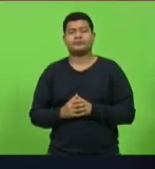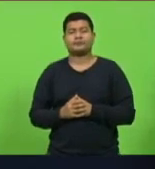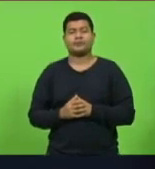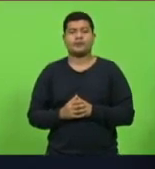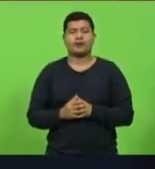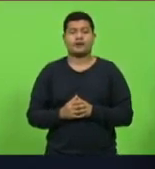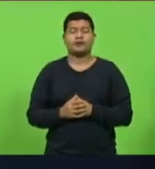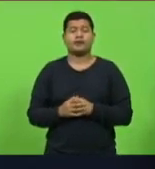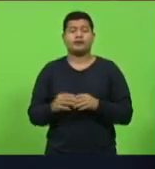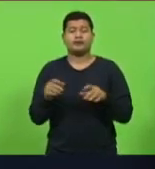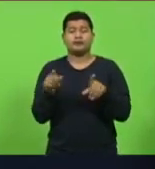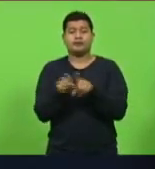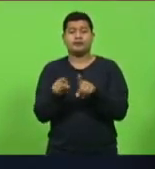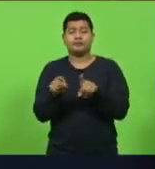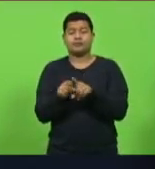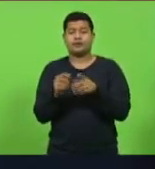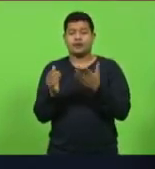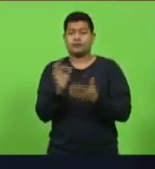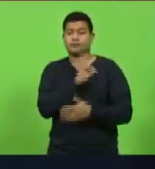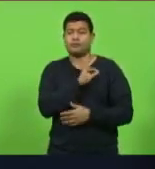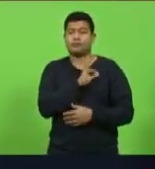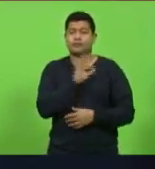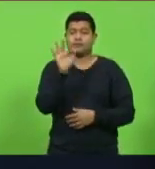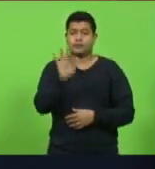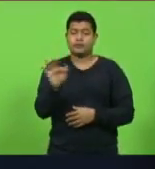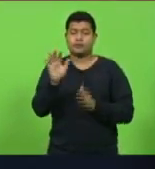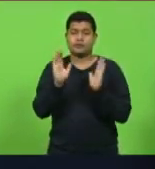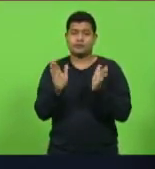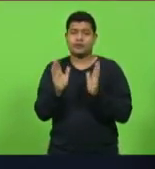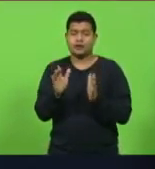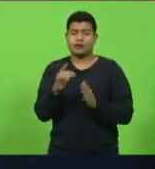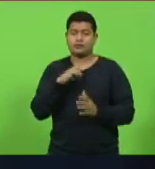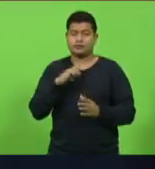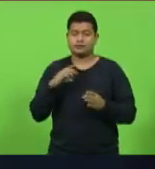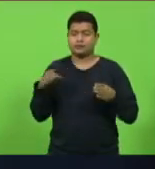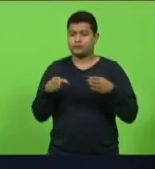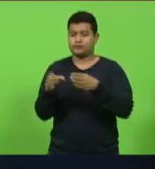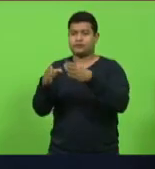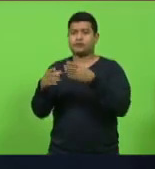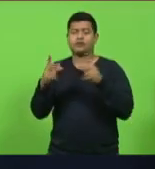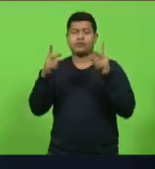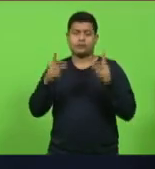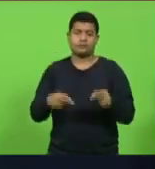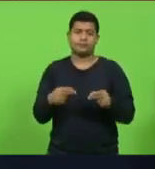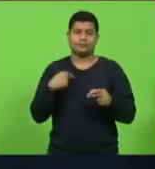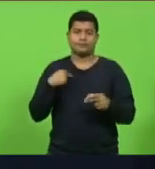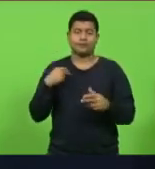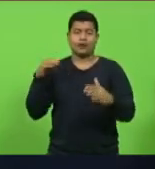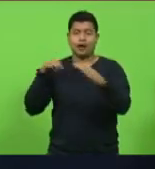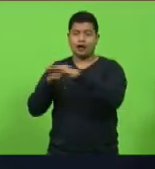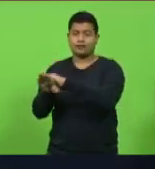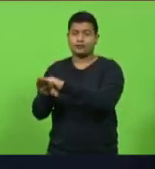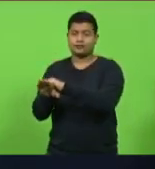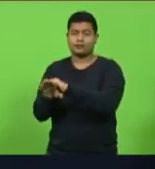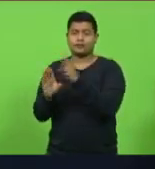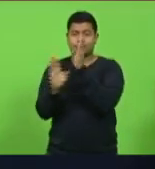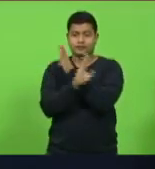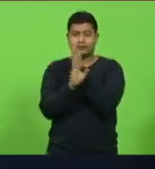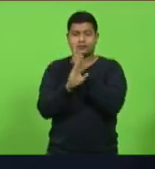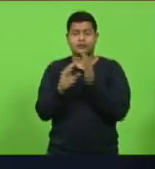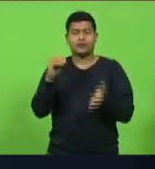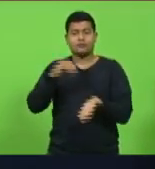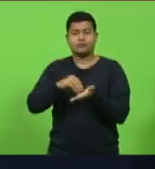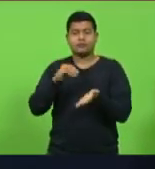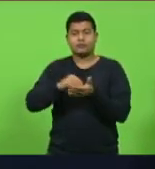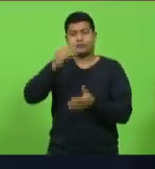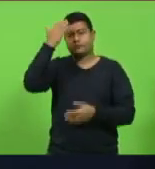de mencionar também que a própria Polícia Federal já tinha seguido o mesmo caminho arquivando o inquérito por ausência de